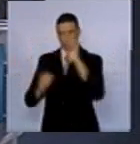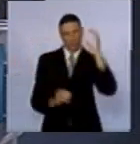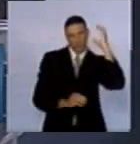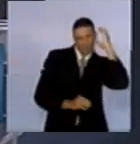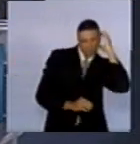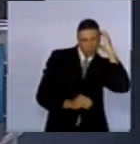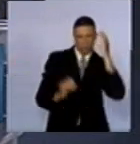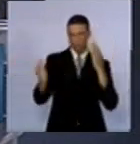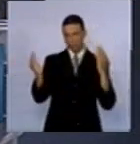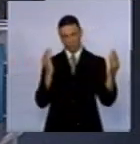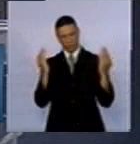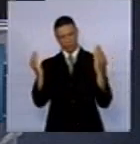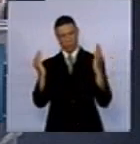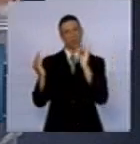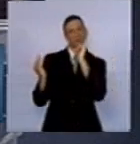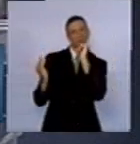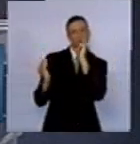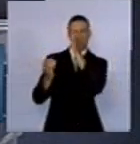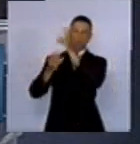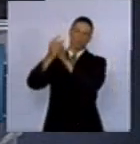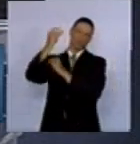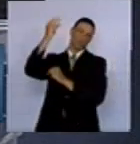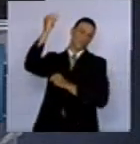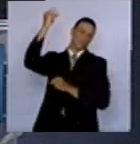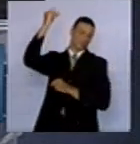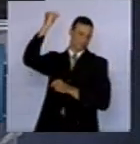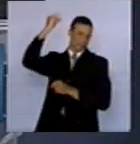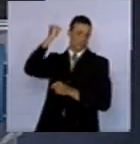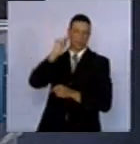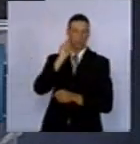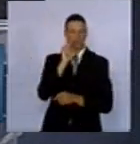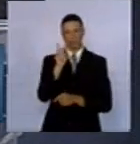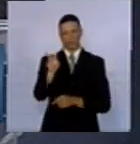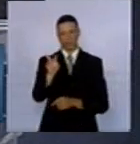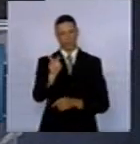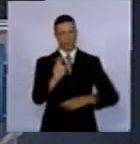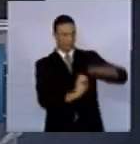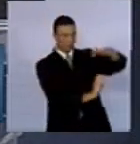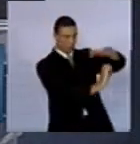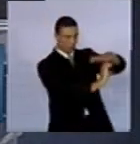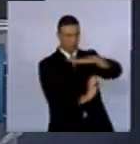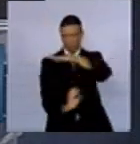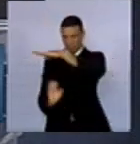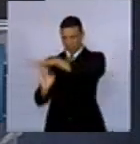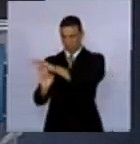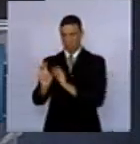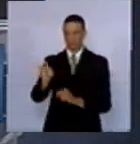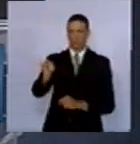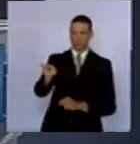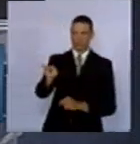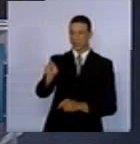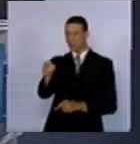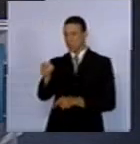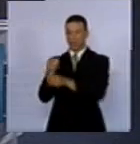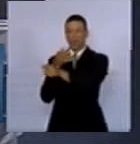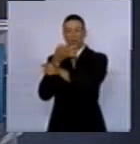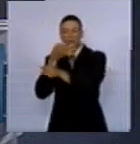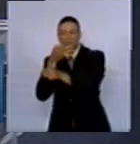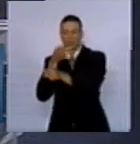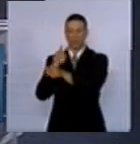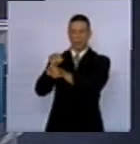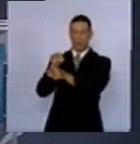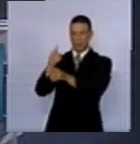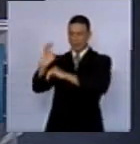radiofusão antigamente é você observava que as empresas que cuidavam de voz dados eram